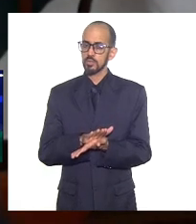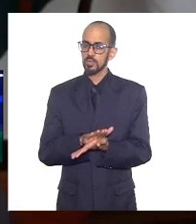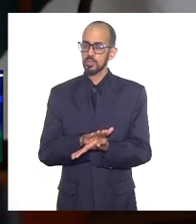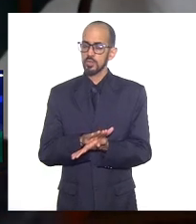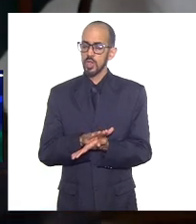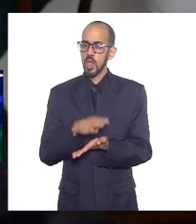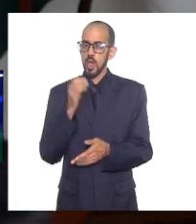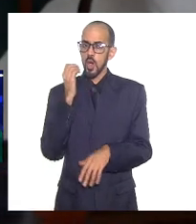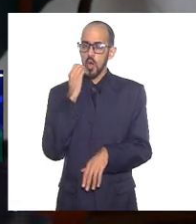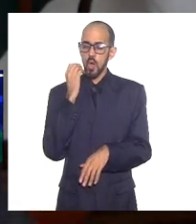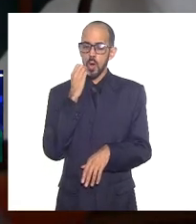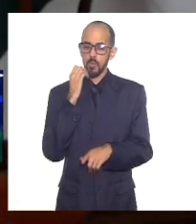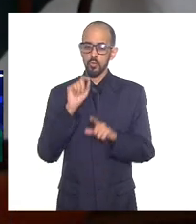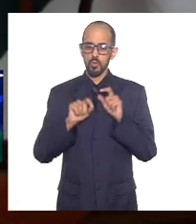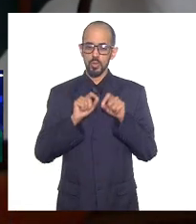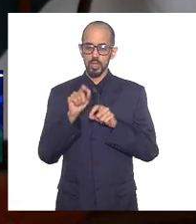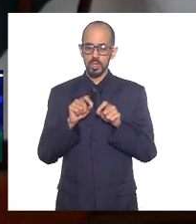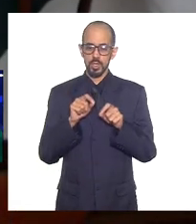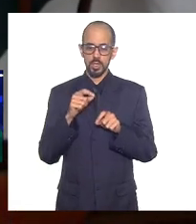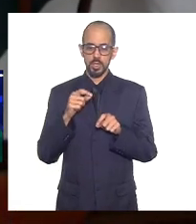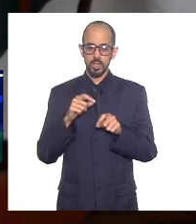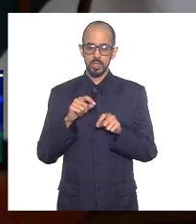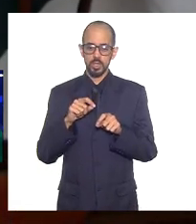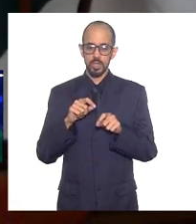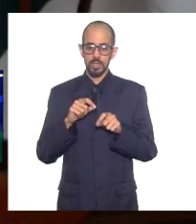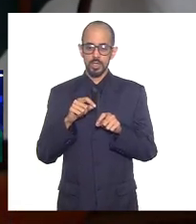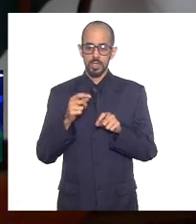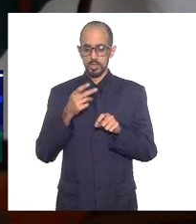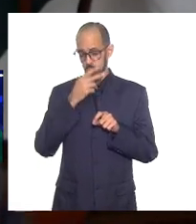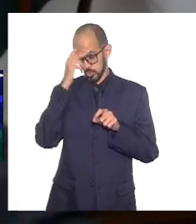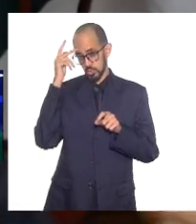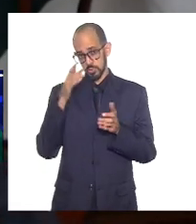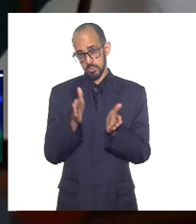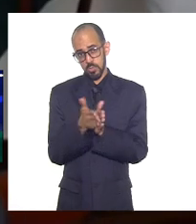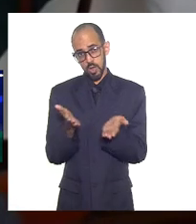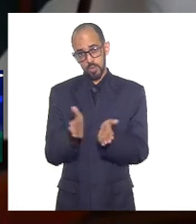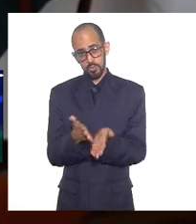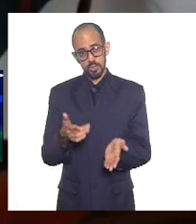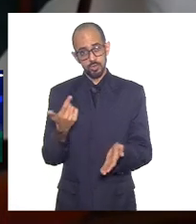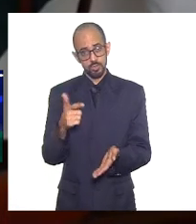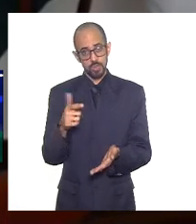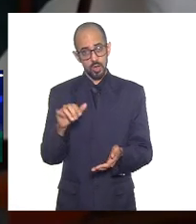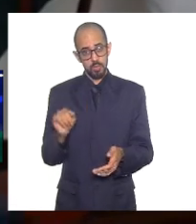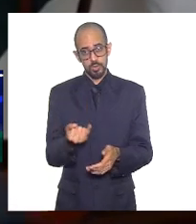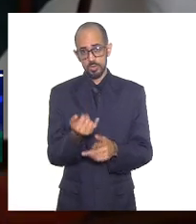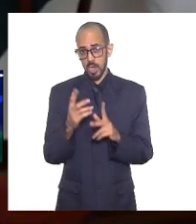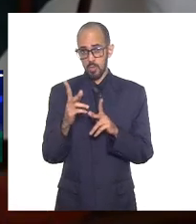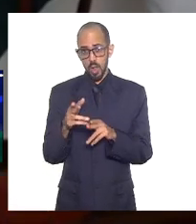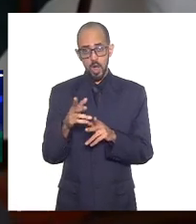É óbvio que aqueles que têm menos condições financeiras têm menos oportunidades. E